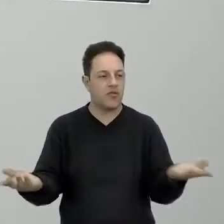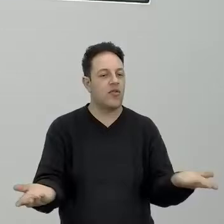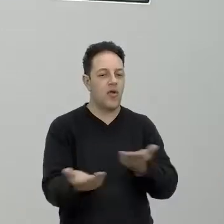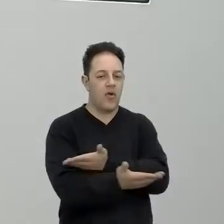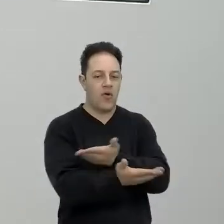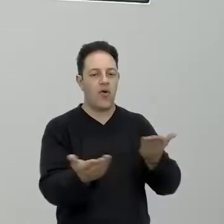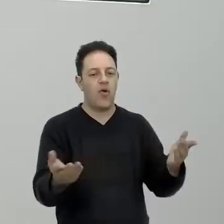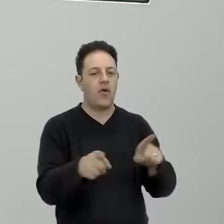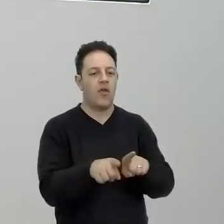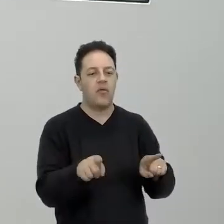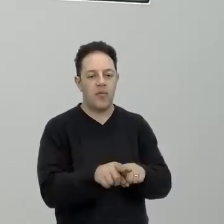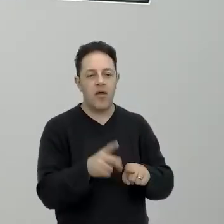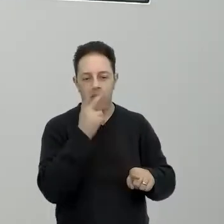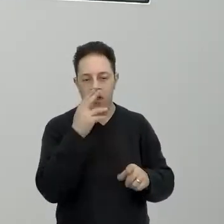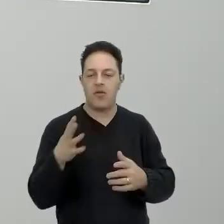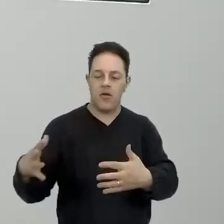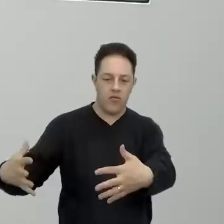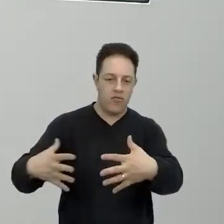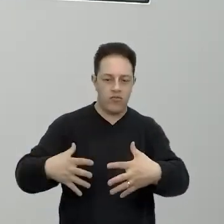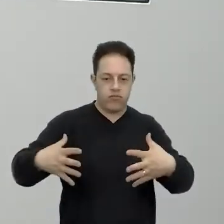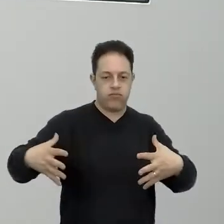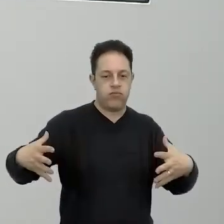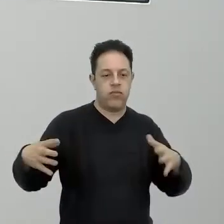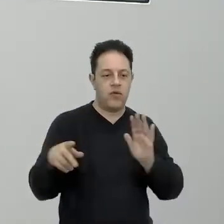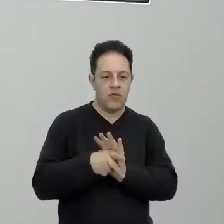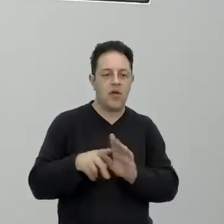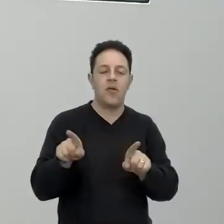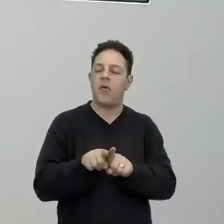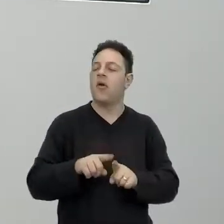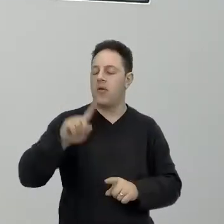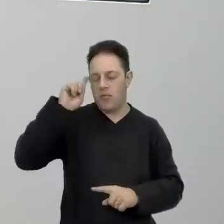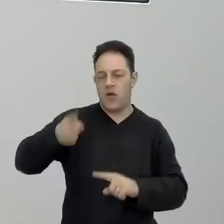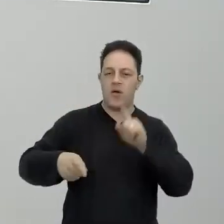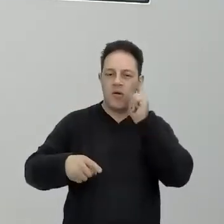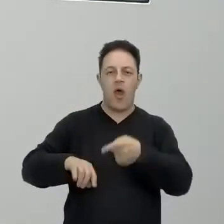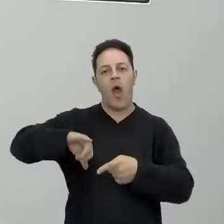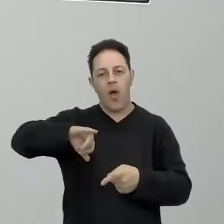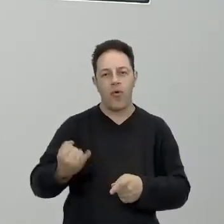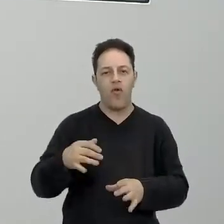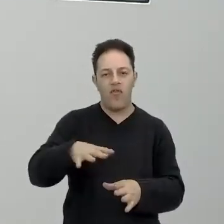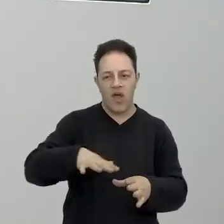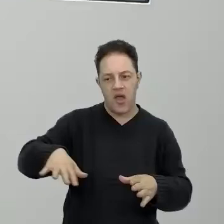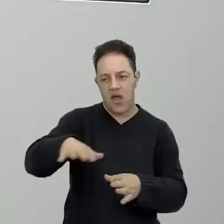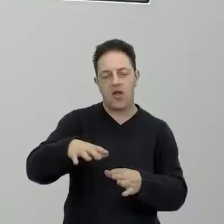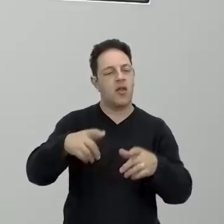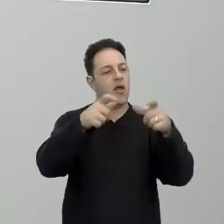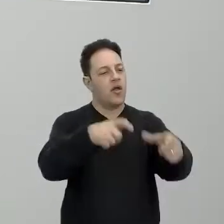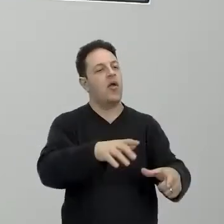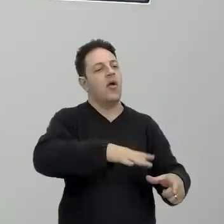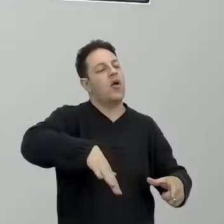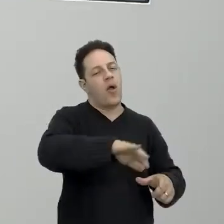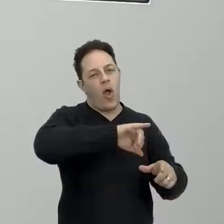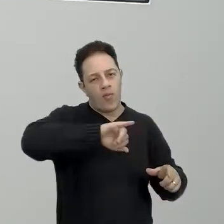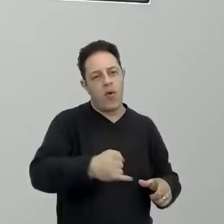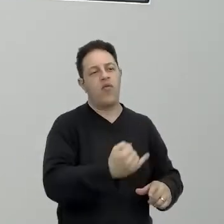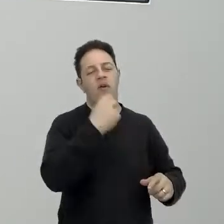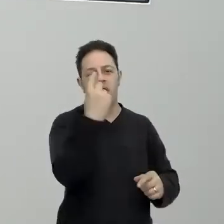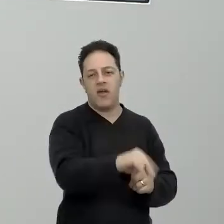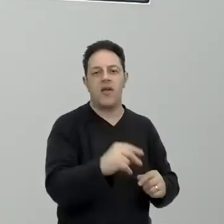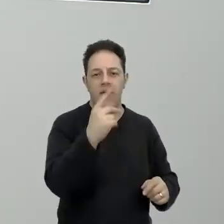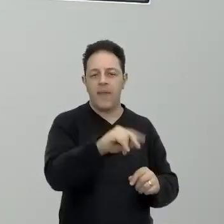de acumulação e pela ideia da exploração das colônias também, ou então a exploração de países